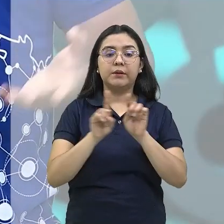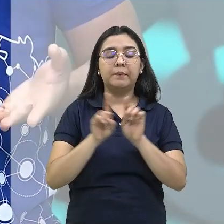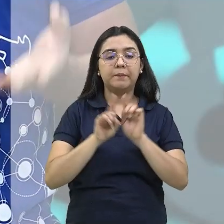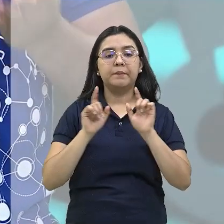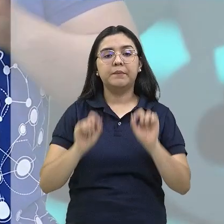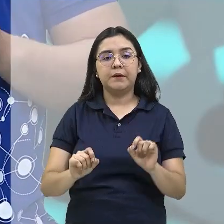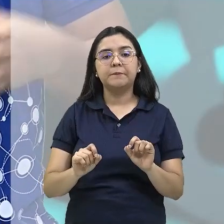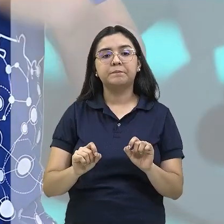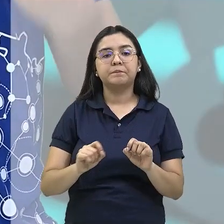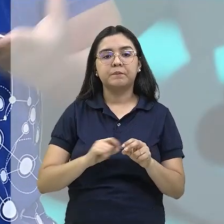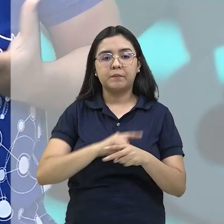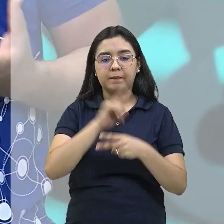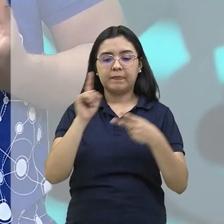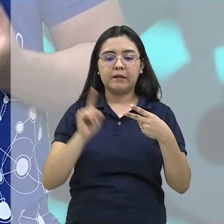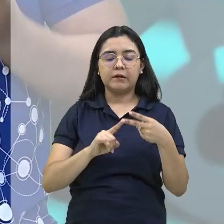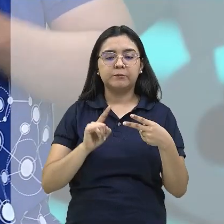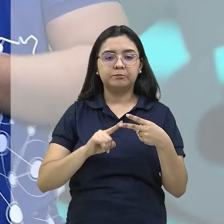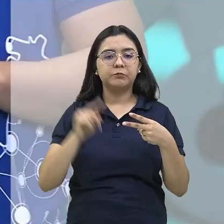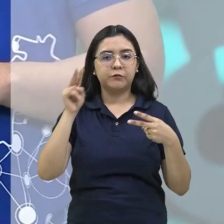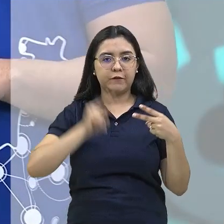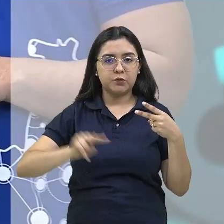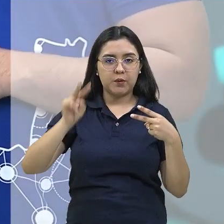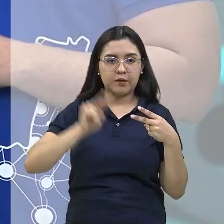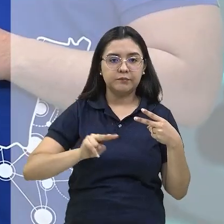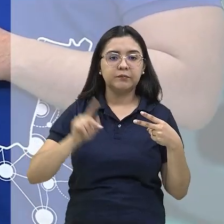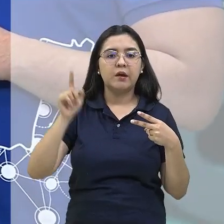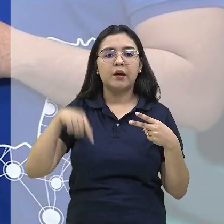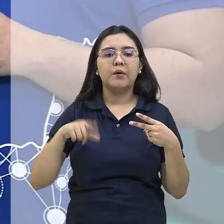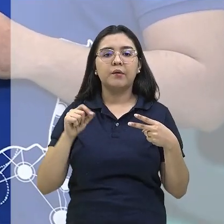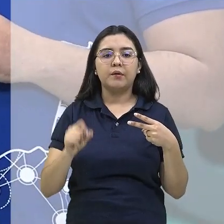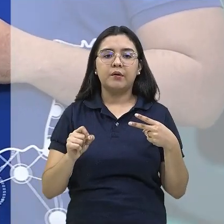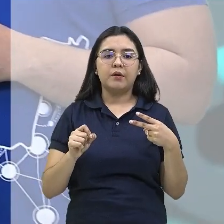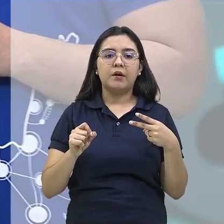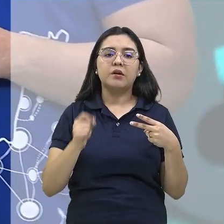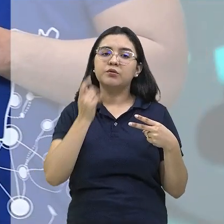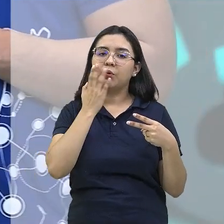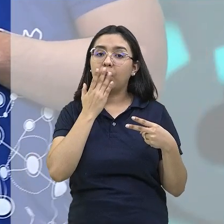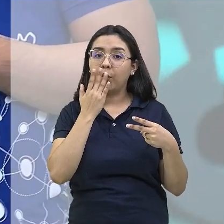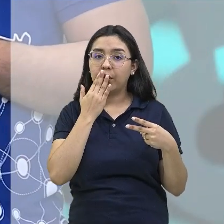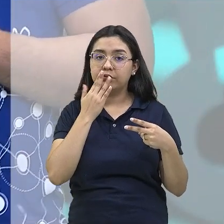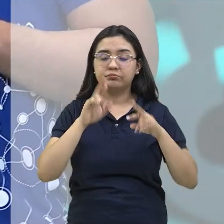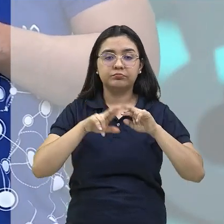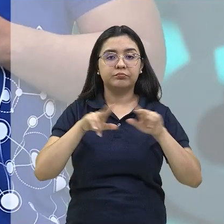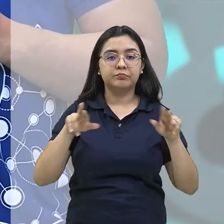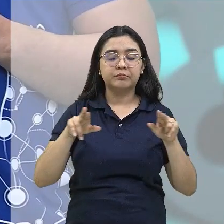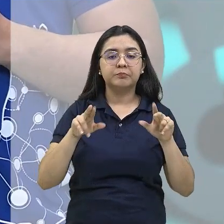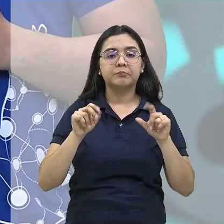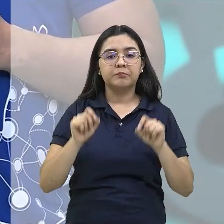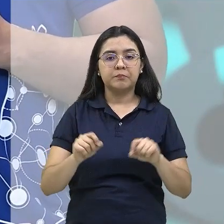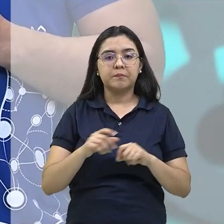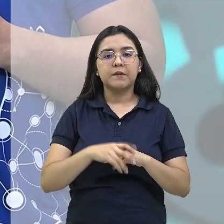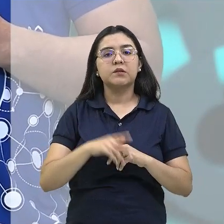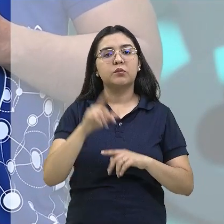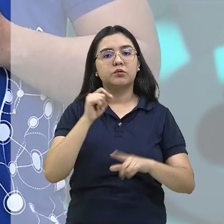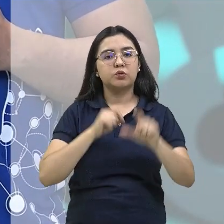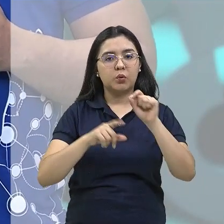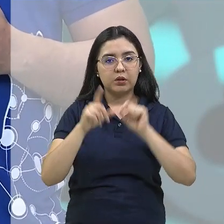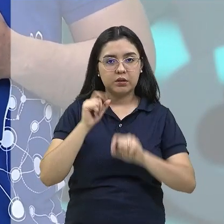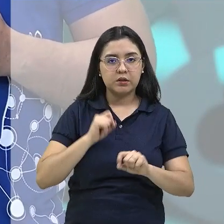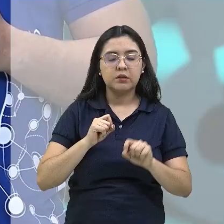não verbal, dos elementos visuais aqui de um cartaz, as cores que são selecionadas